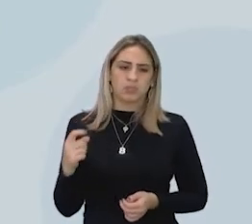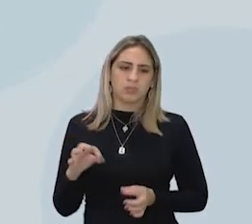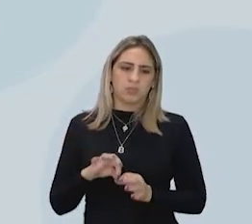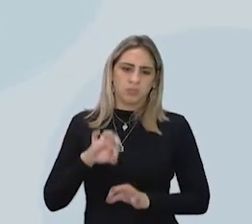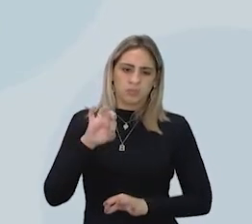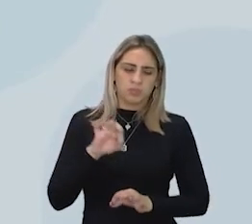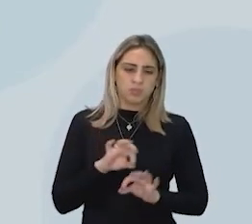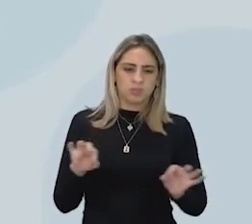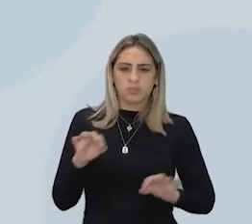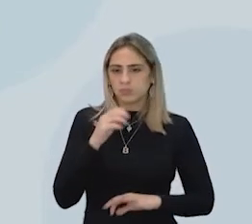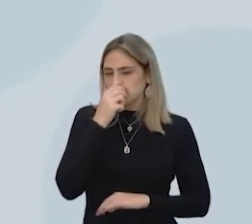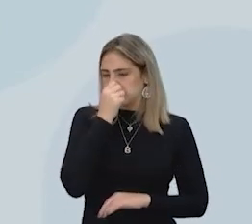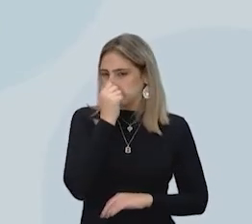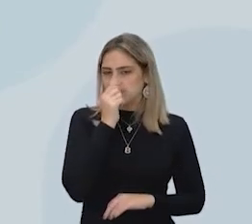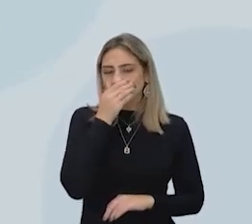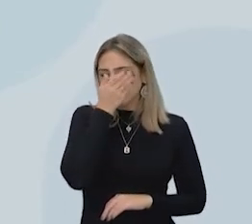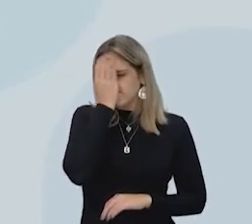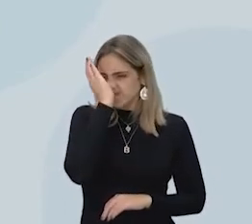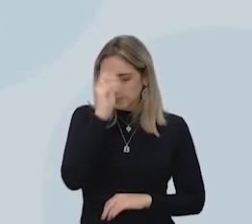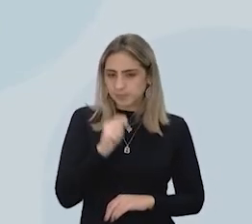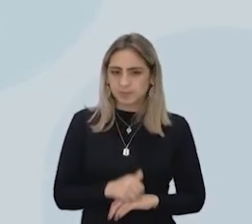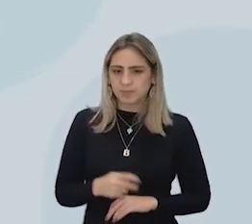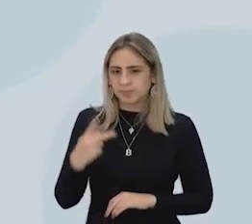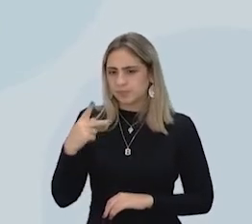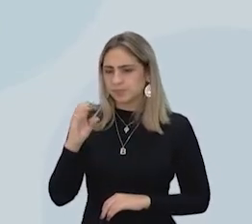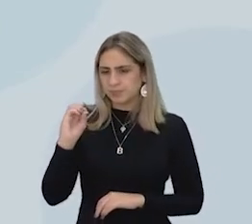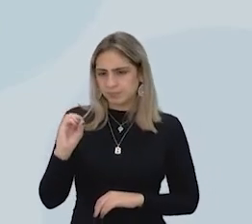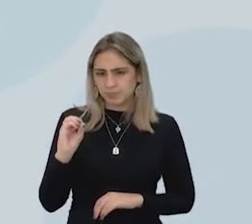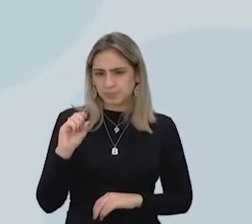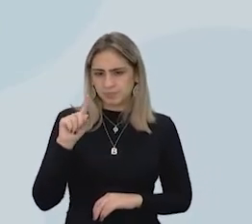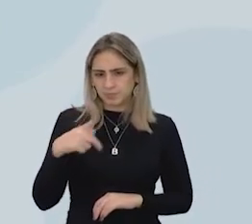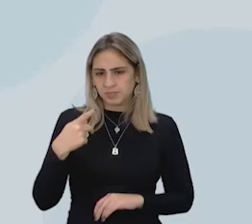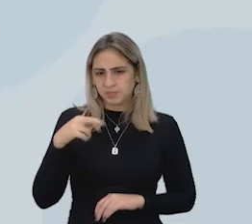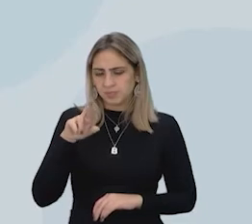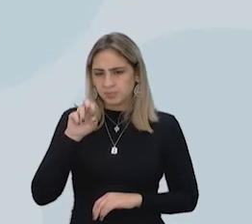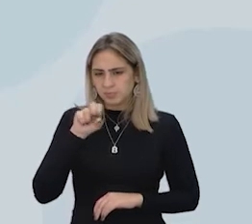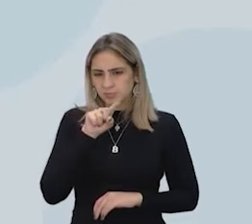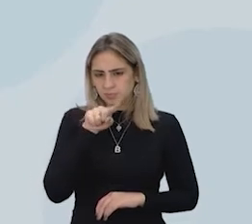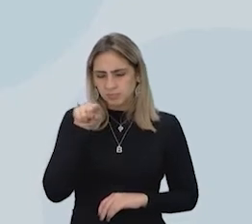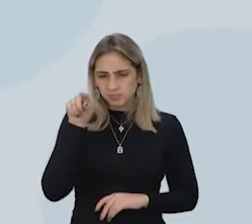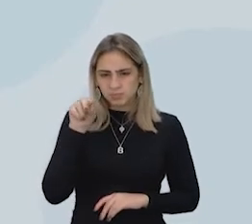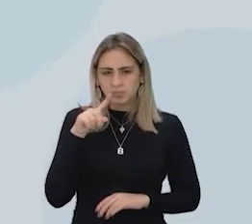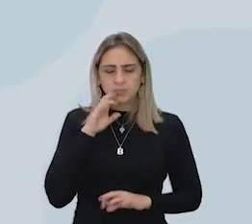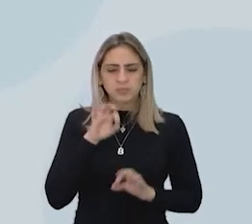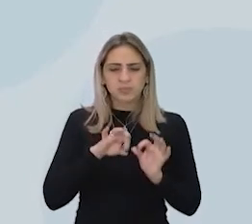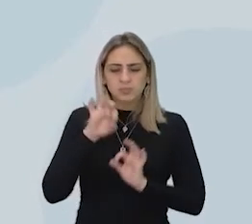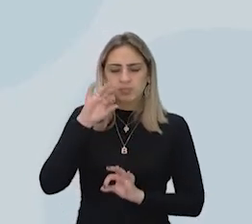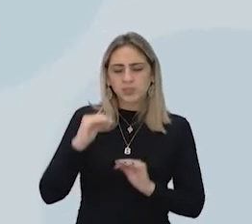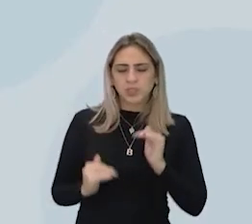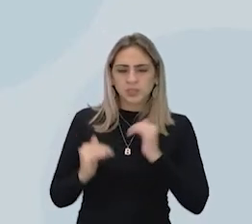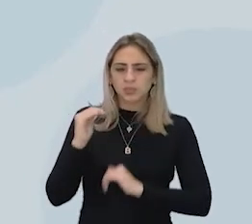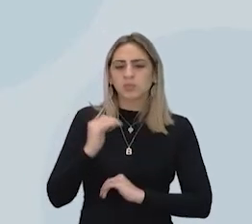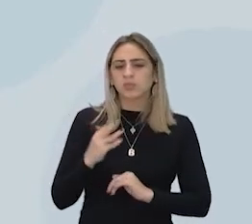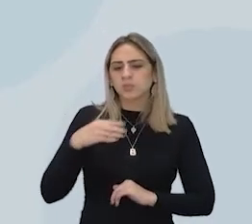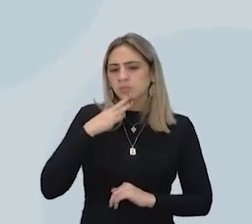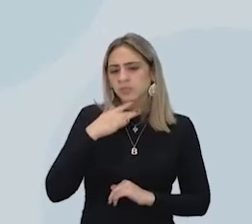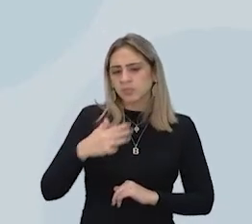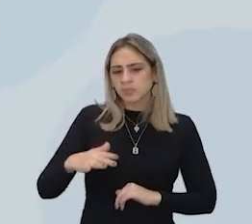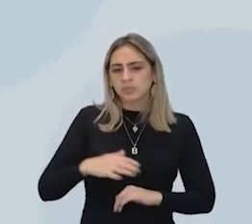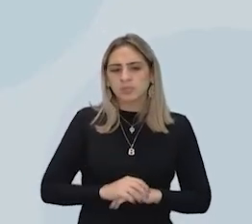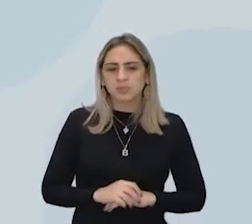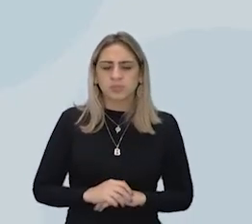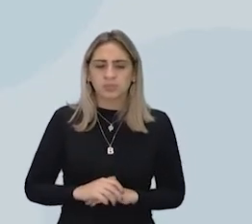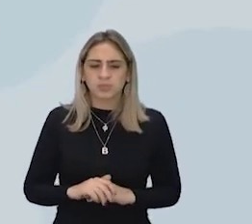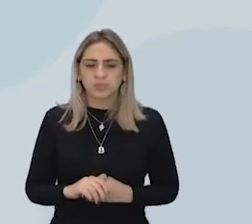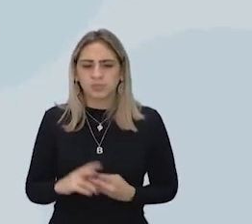É esta fórmula aqui. O P0 vai ser a pressão no nível do mar, que é o nosso ponto de referência. Para a gente vai valer